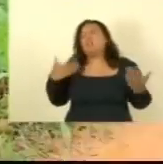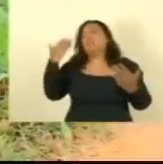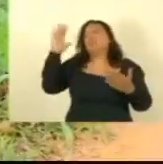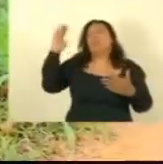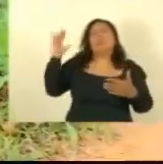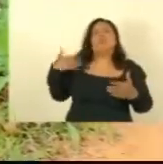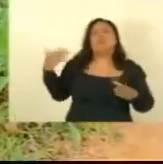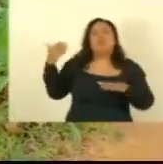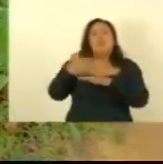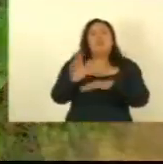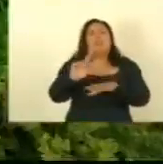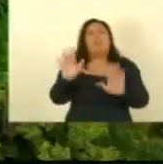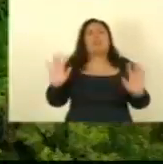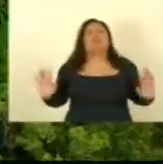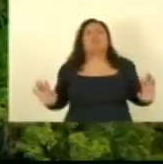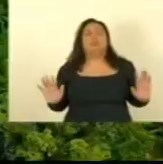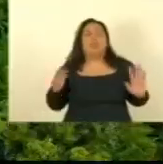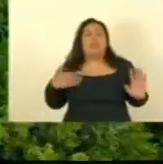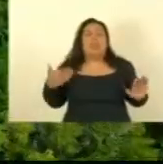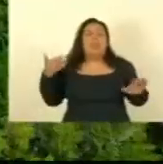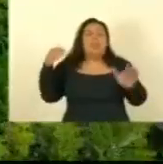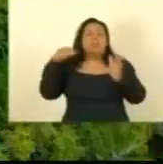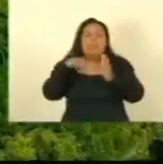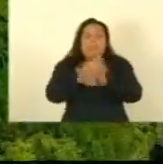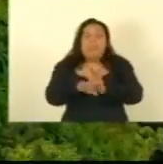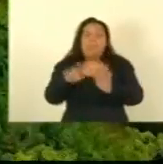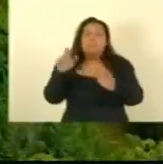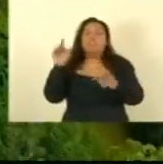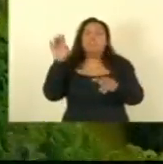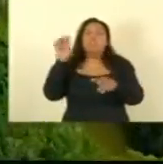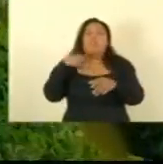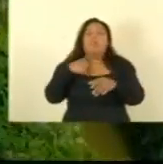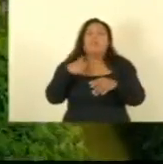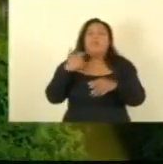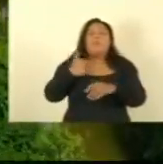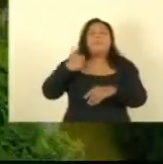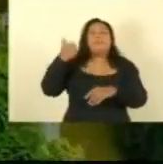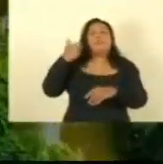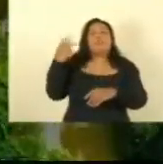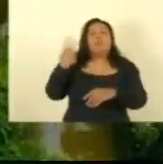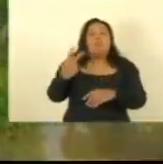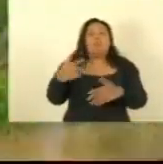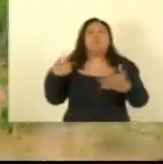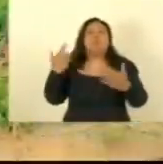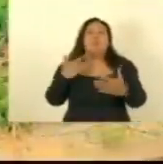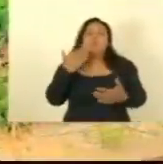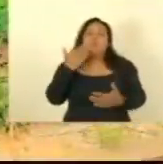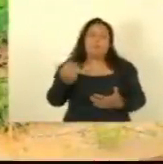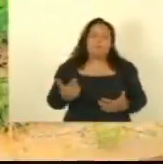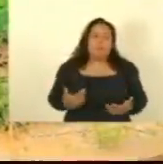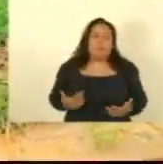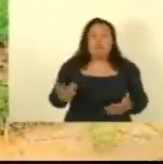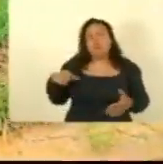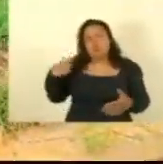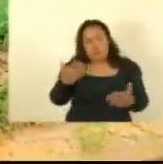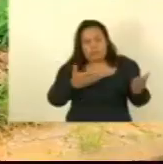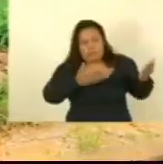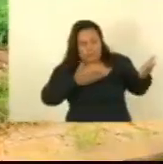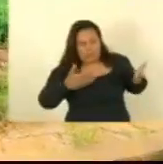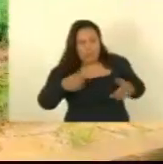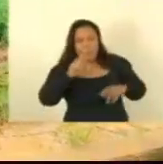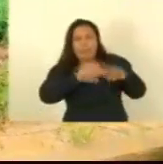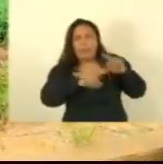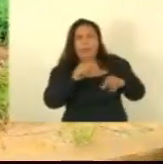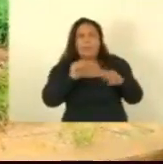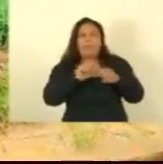lá no jeito aí, ver outra pessoa. Até chegar o novo mandato dele, que é a primeira vez ele está lá. Recebemos o material para fazer a nossa estrada,